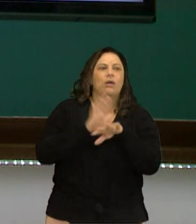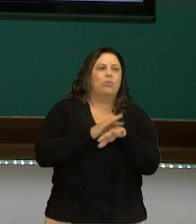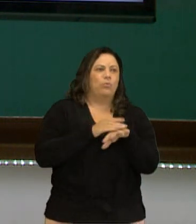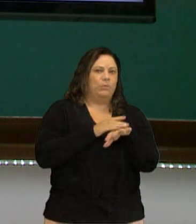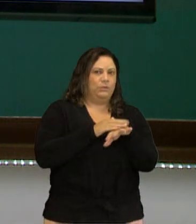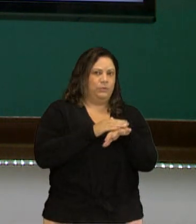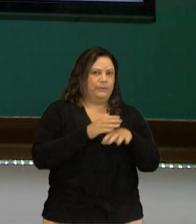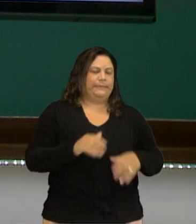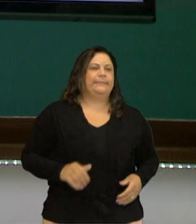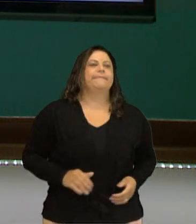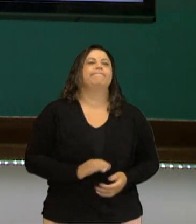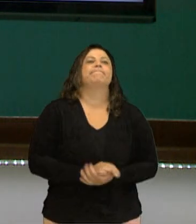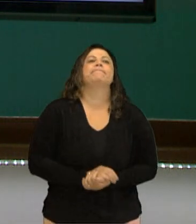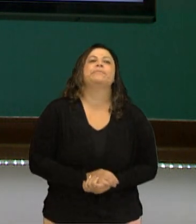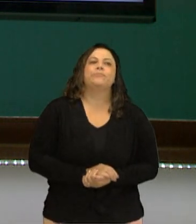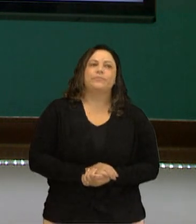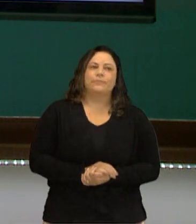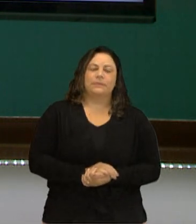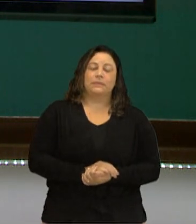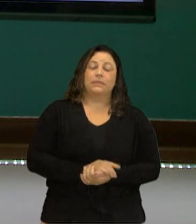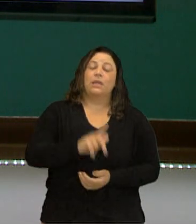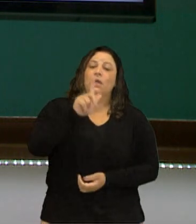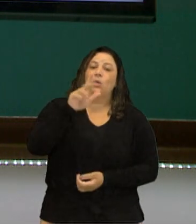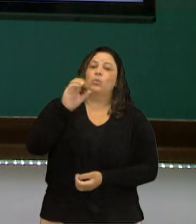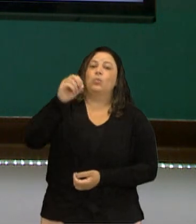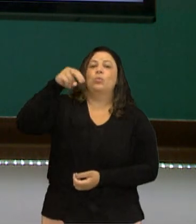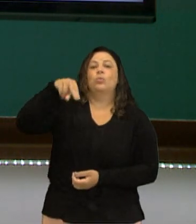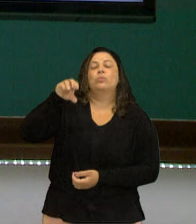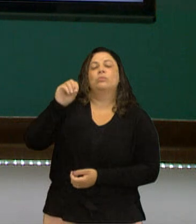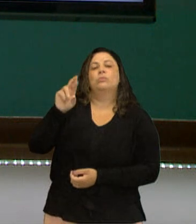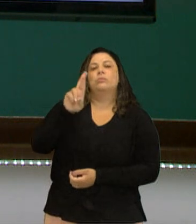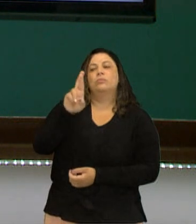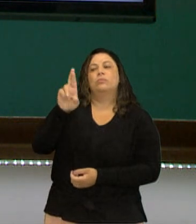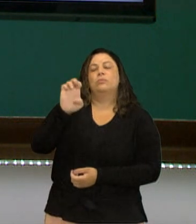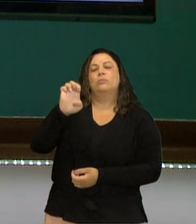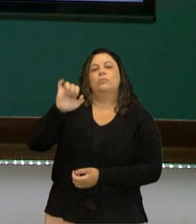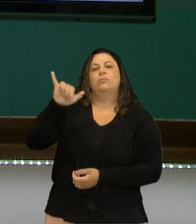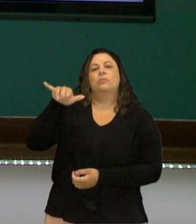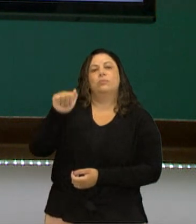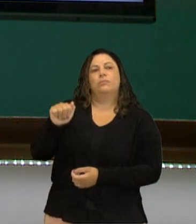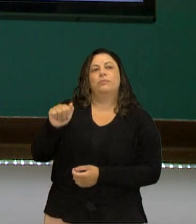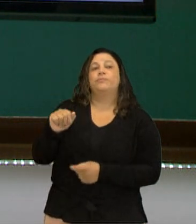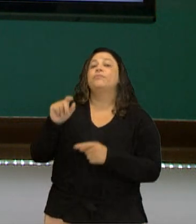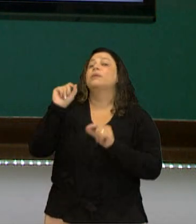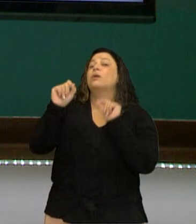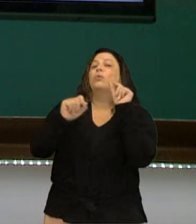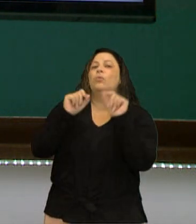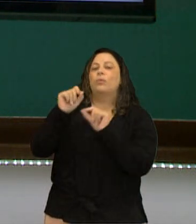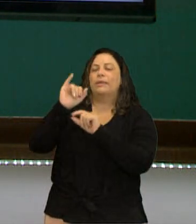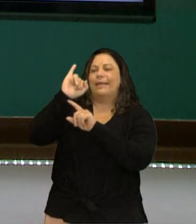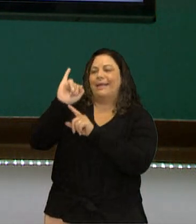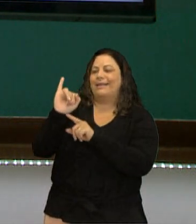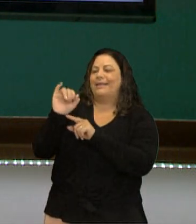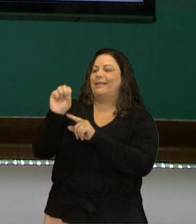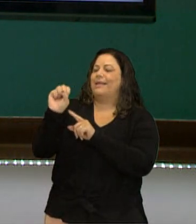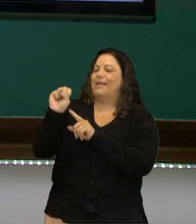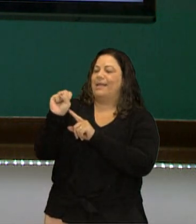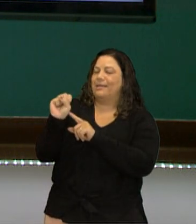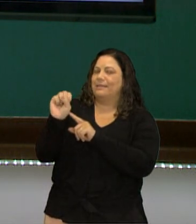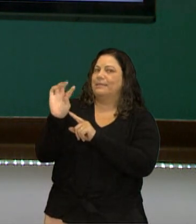doenças? Então agora a gente vai falar da gonorreia. A gonorreia é uma IST, uma